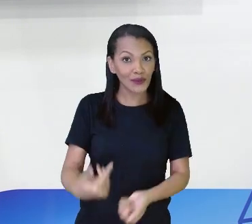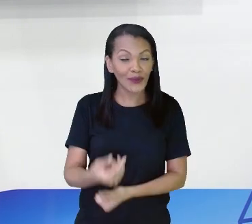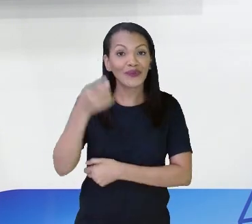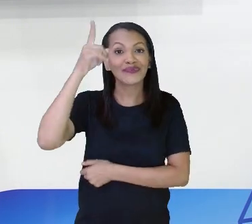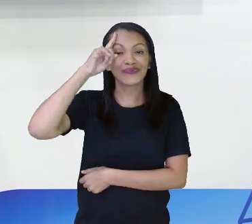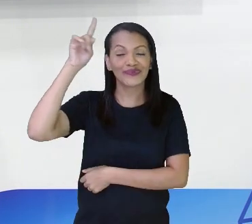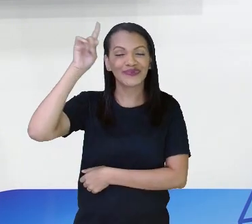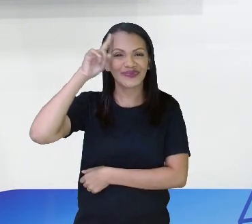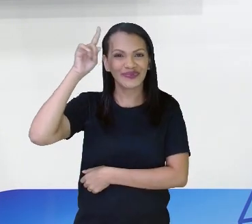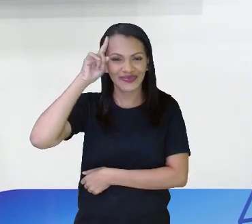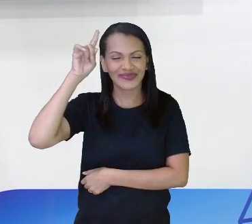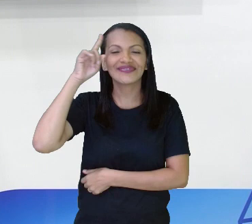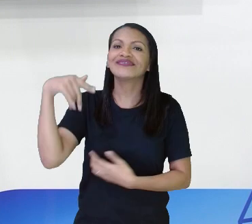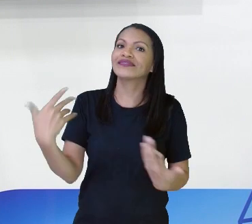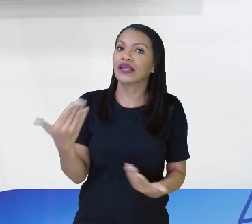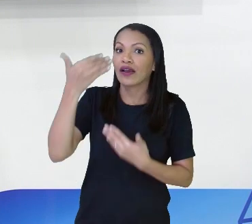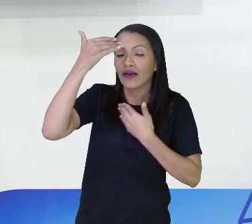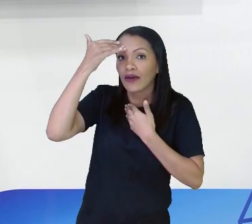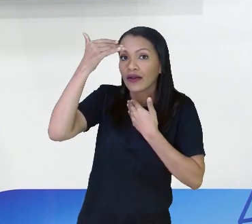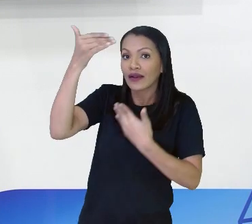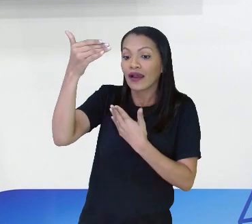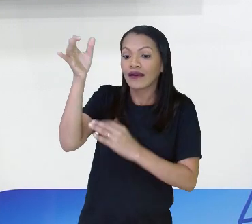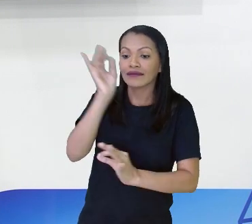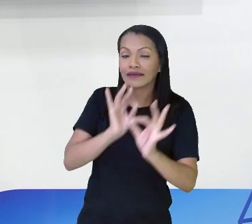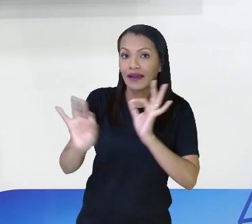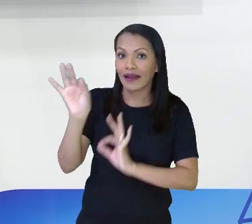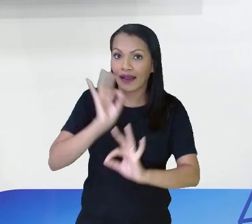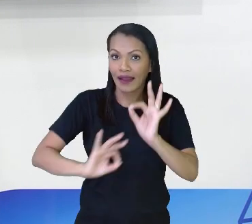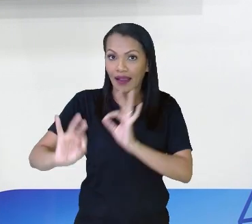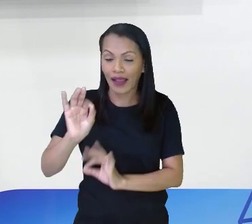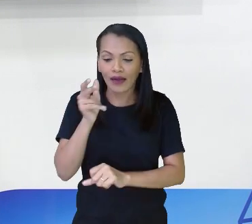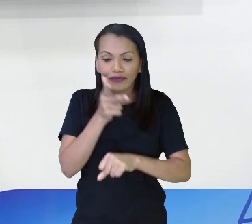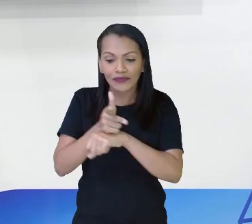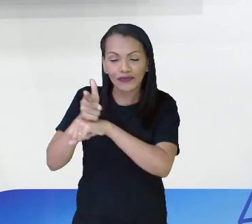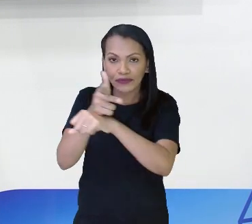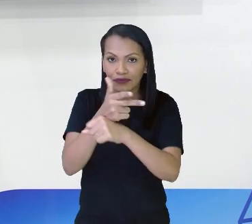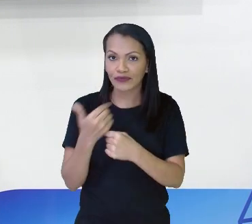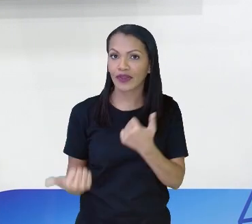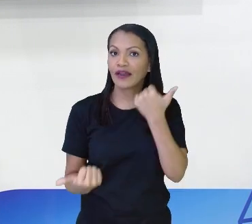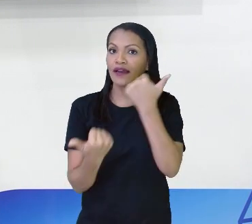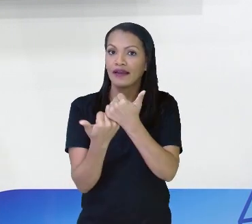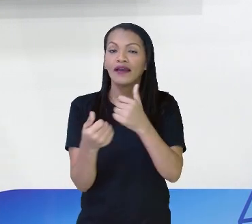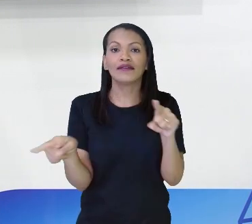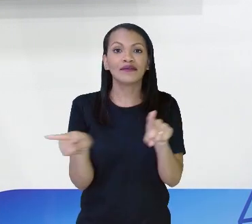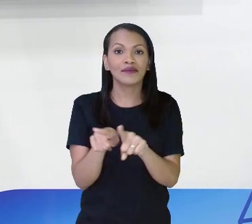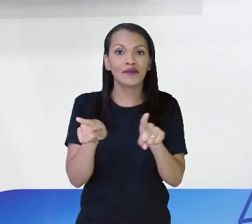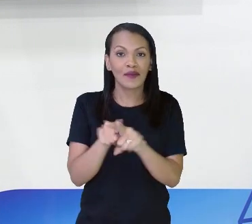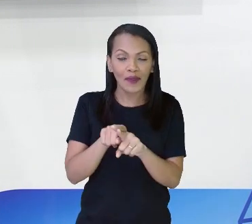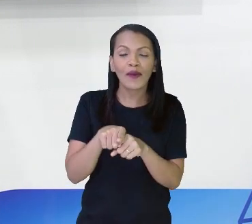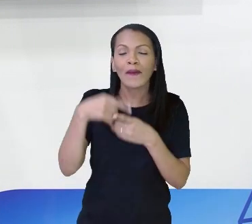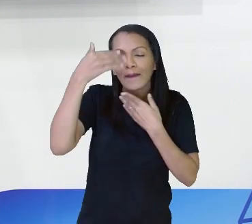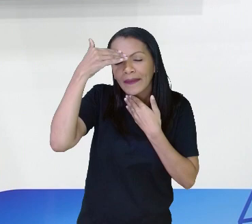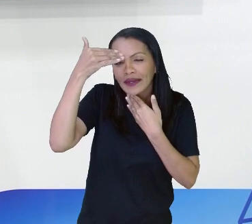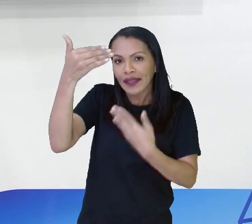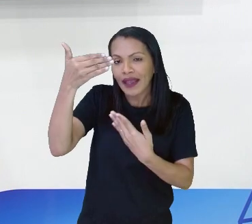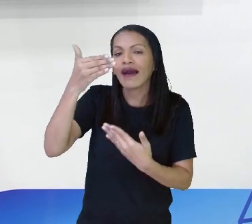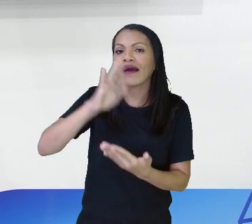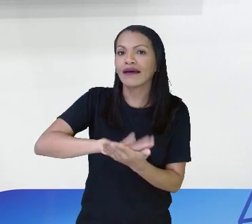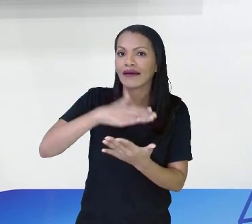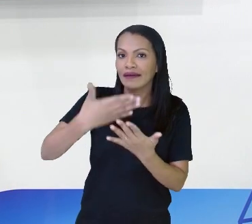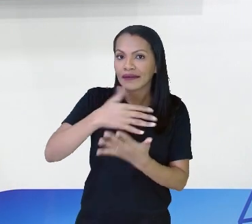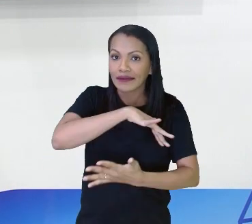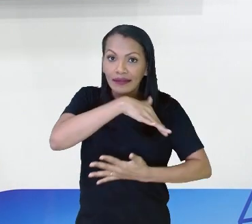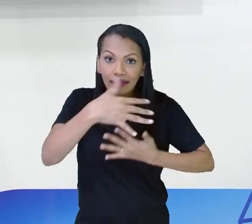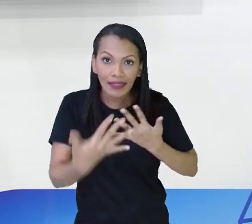nós damos, deixa aqui eu agradecer a equipe que está aqui me dando um apoio, a nossa querida intérprete de Libras. Quem